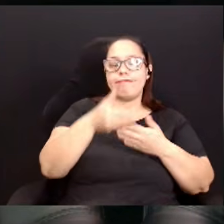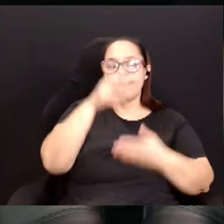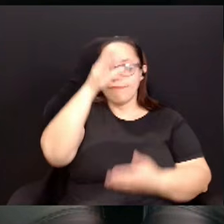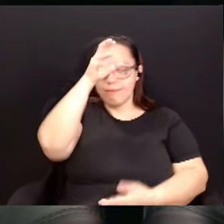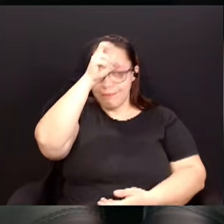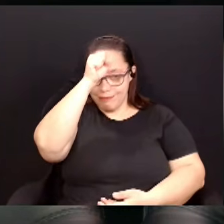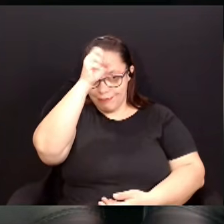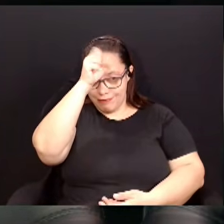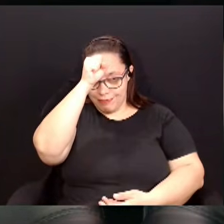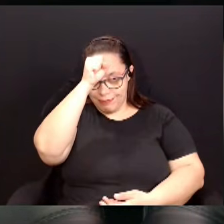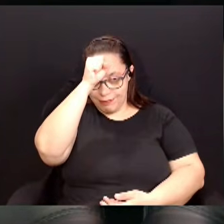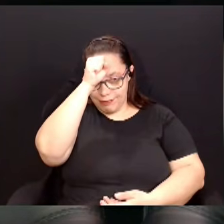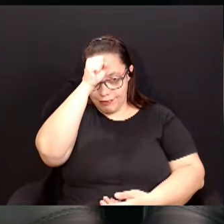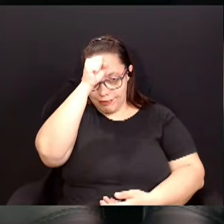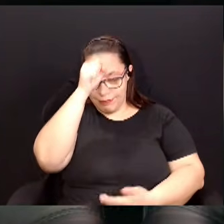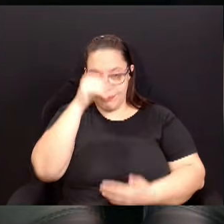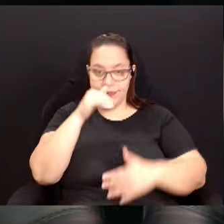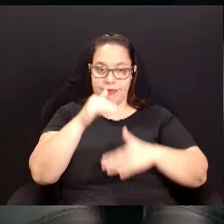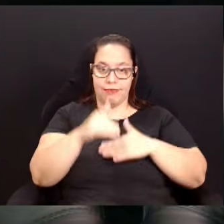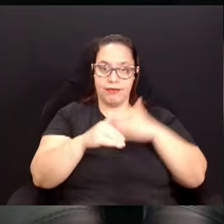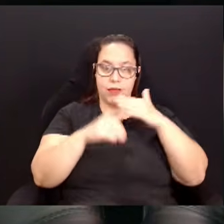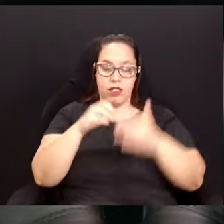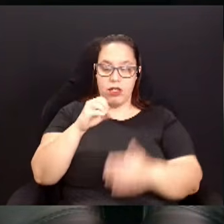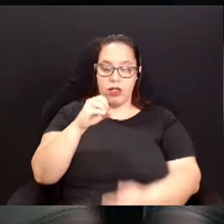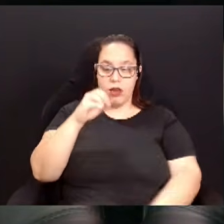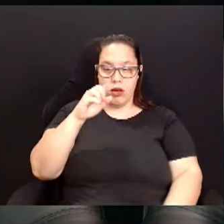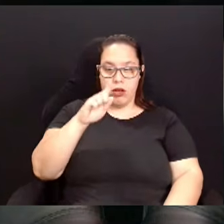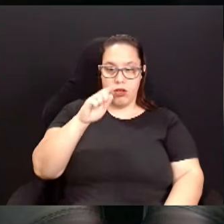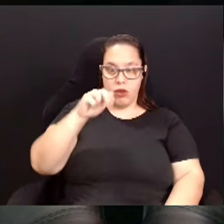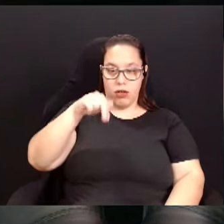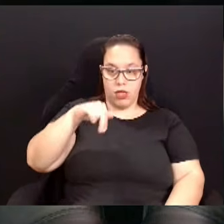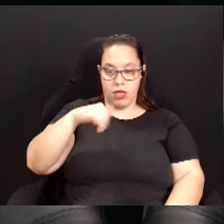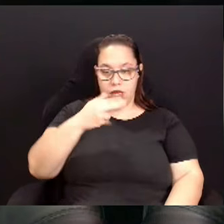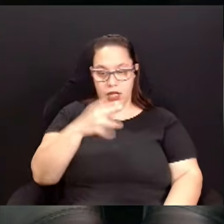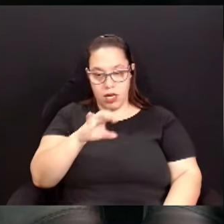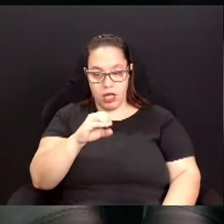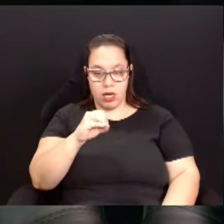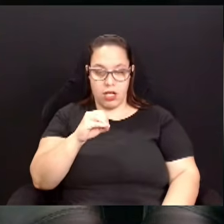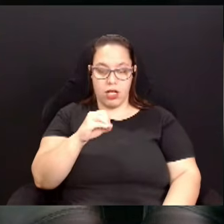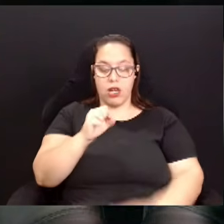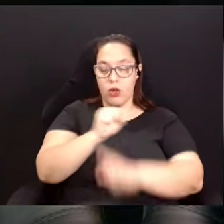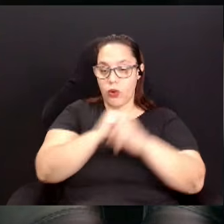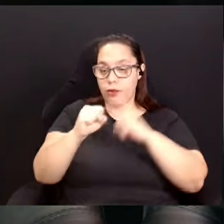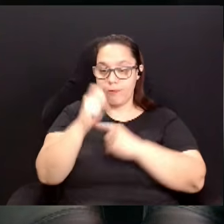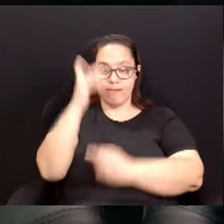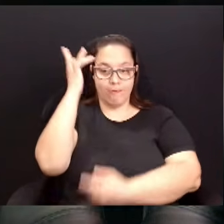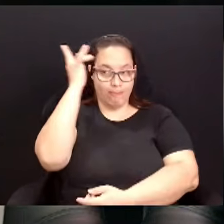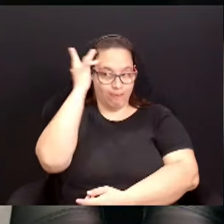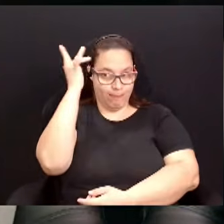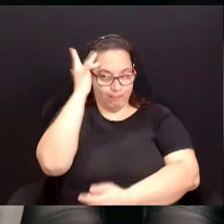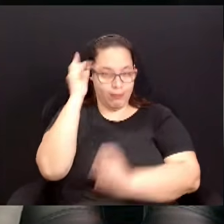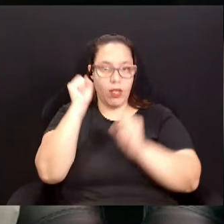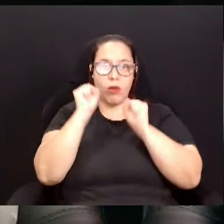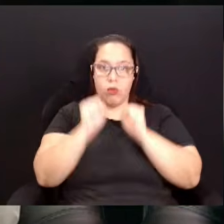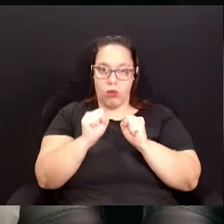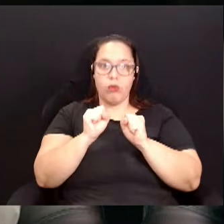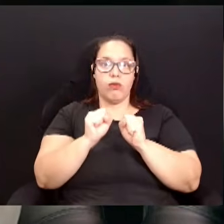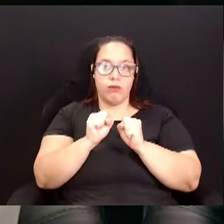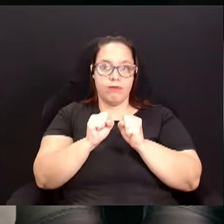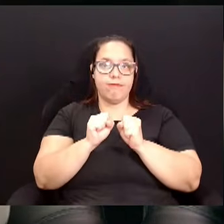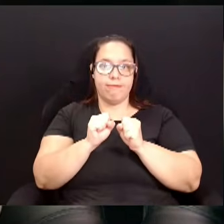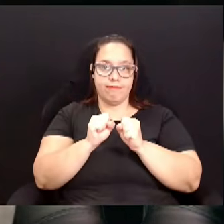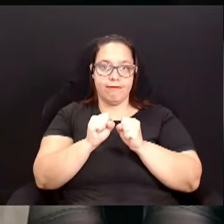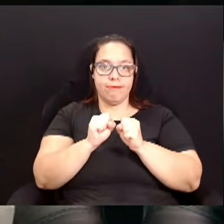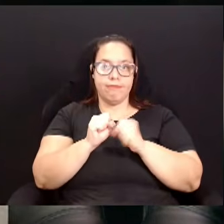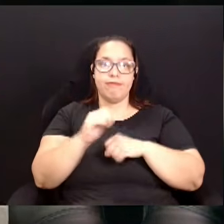primeiros passos de uma cognição social. E depois, quando eu amadureço, eu posso estar amadurecida a ponto de